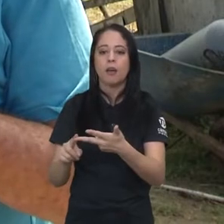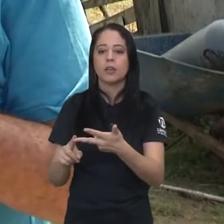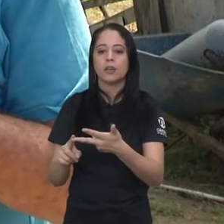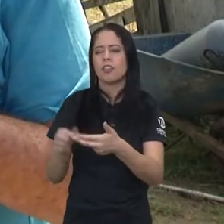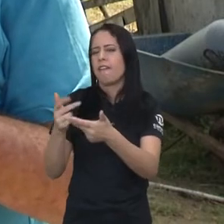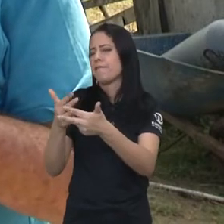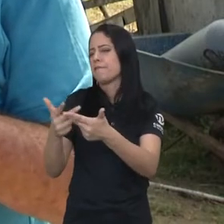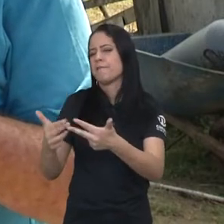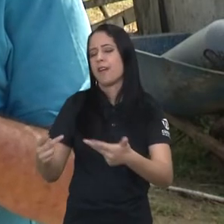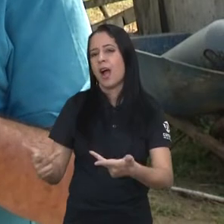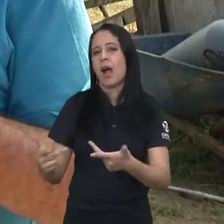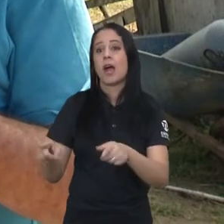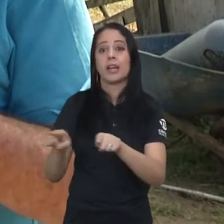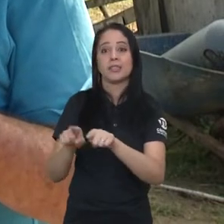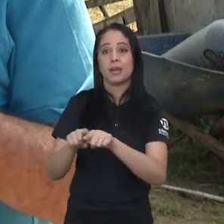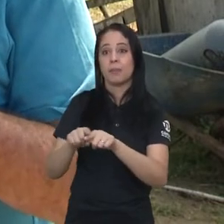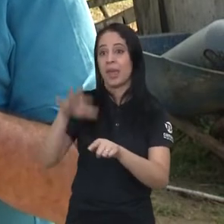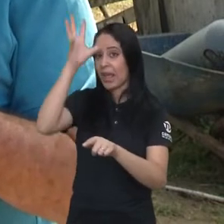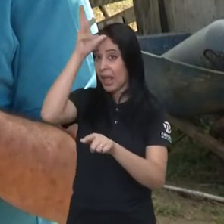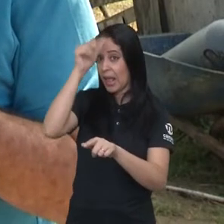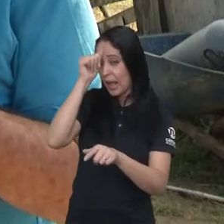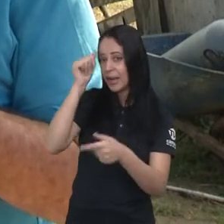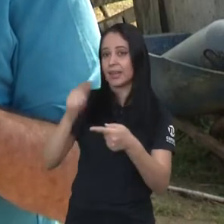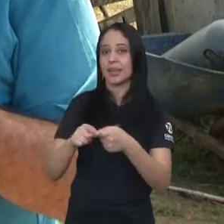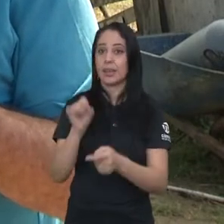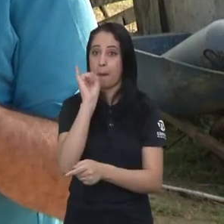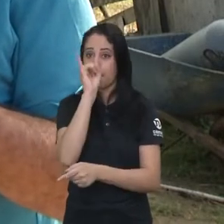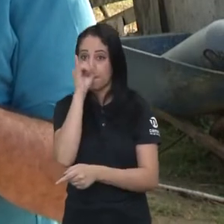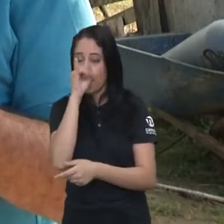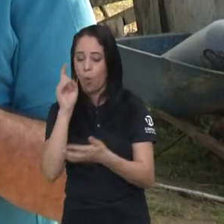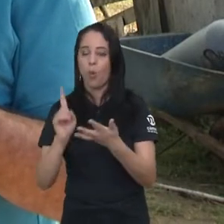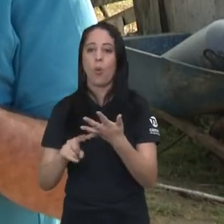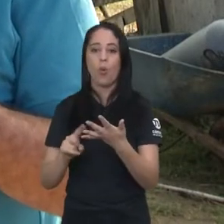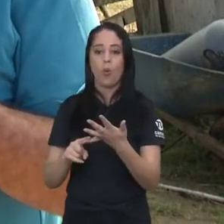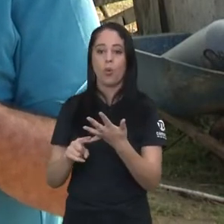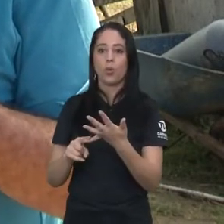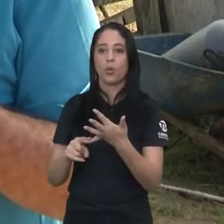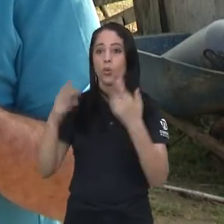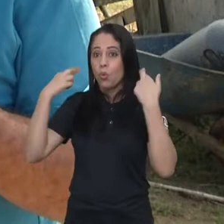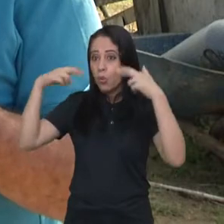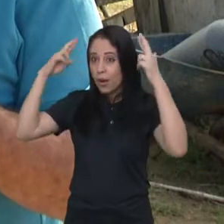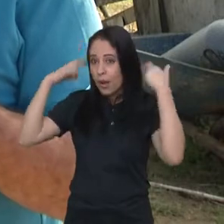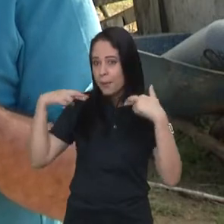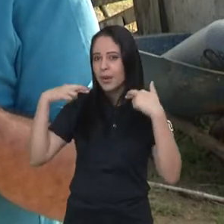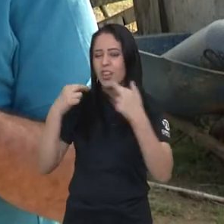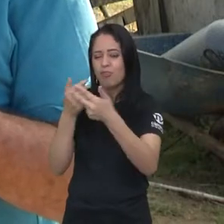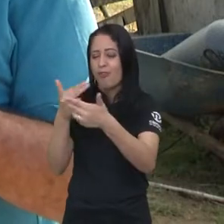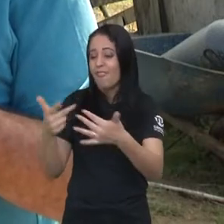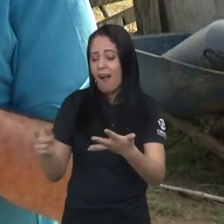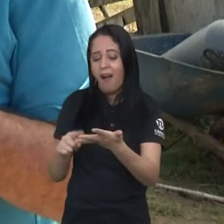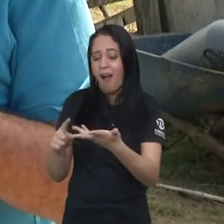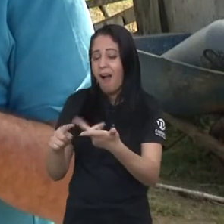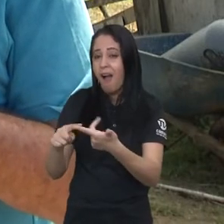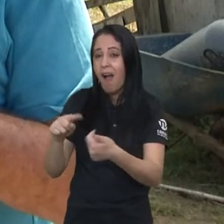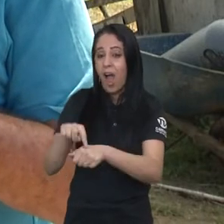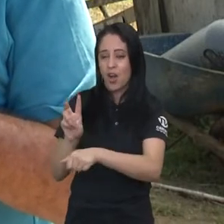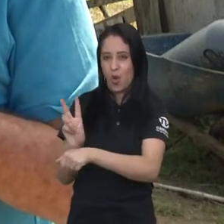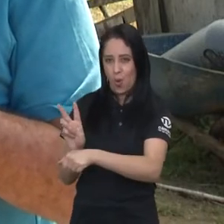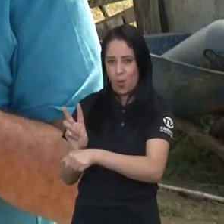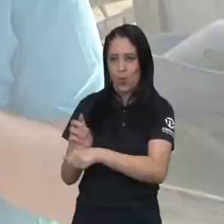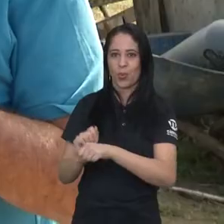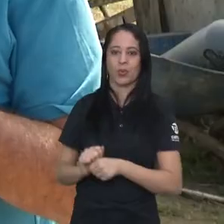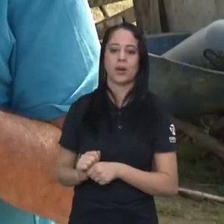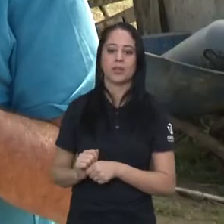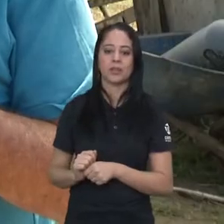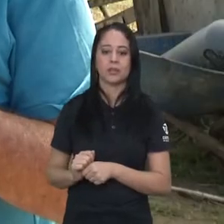e várias coisas também temos galinha porco cabrito várias coisas a